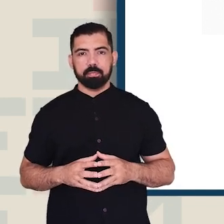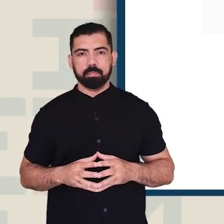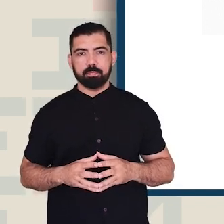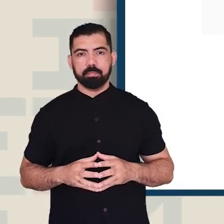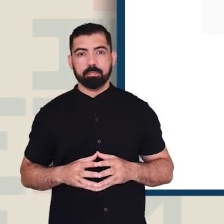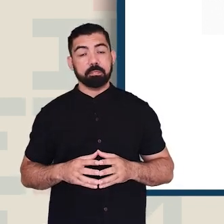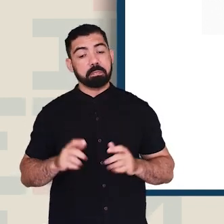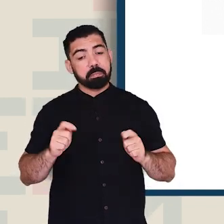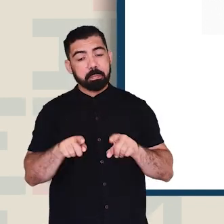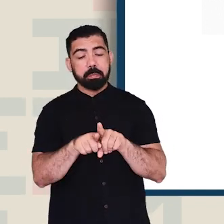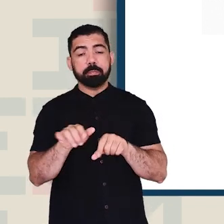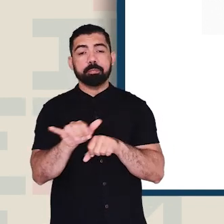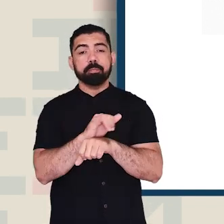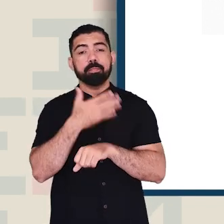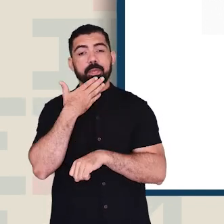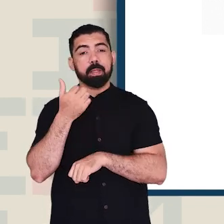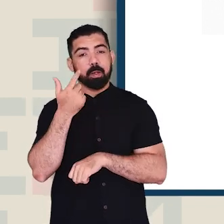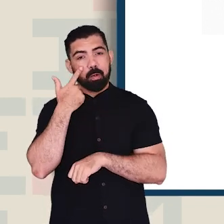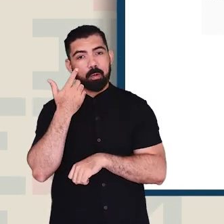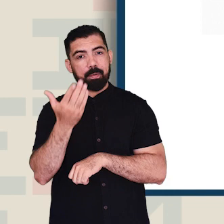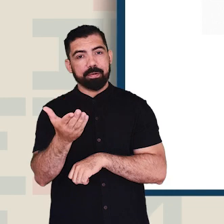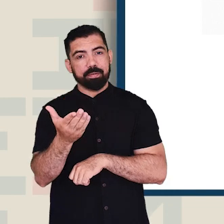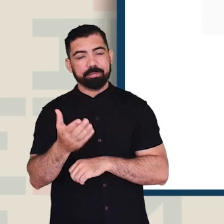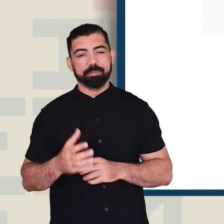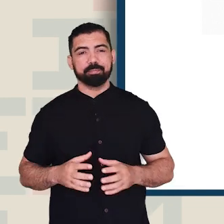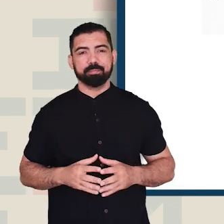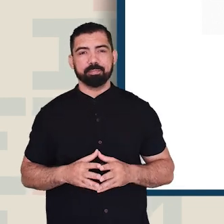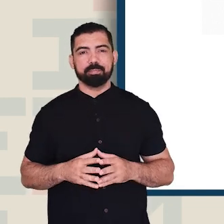Talvez seja melhor fazer na...